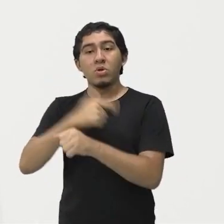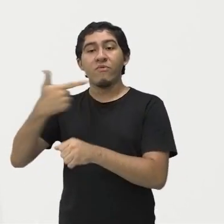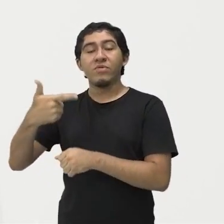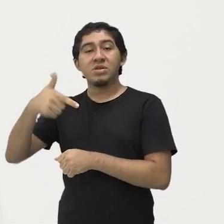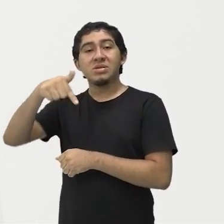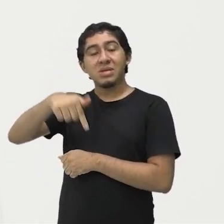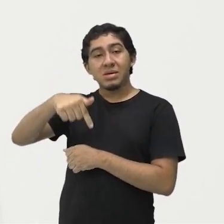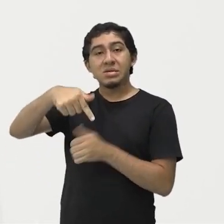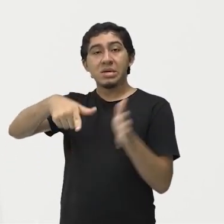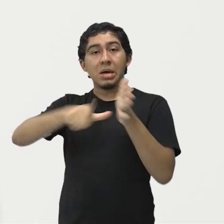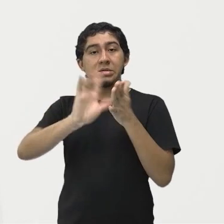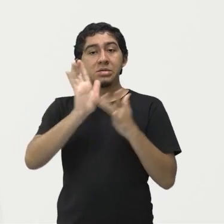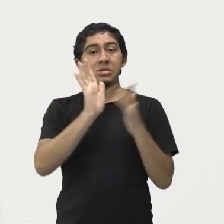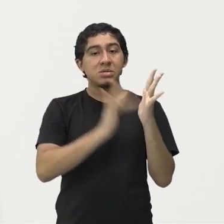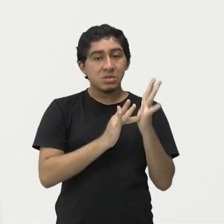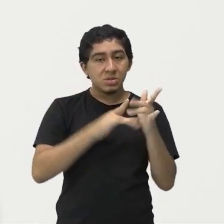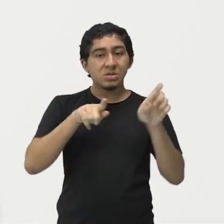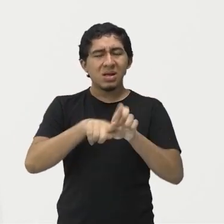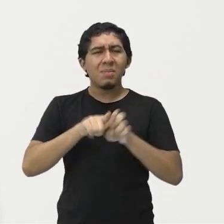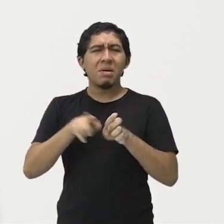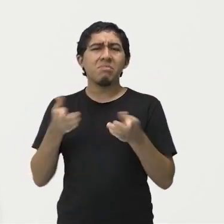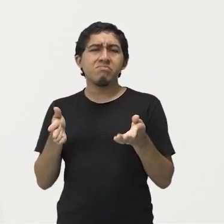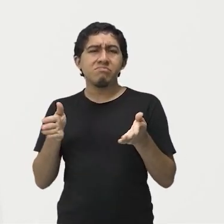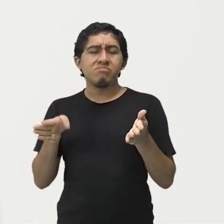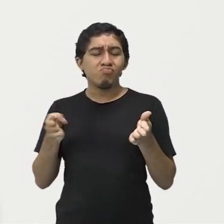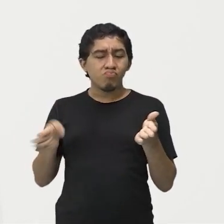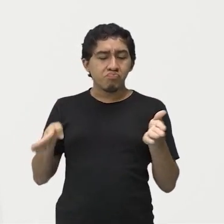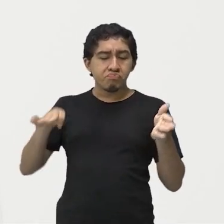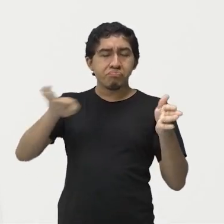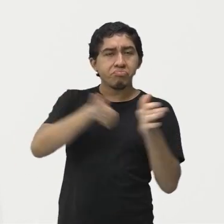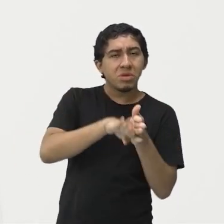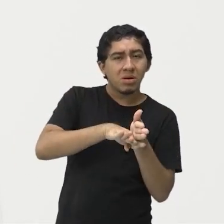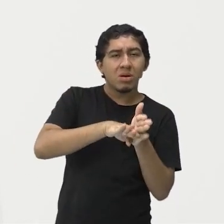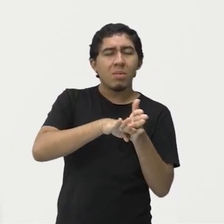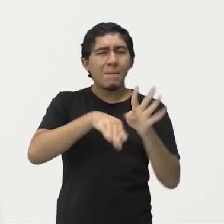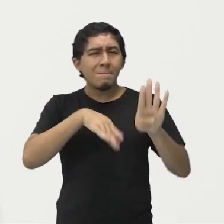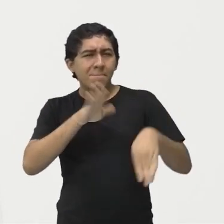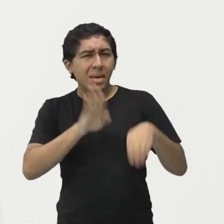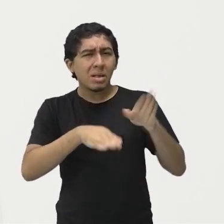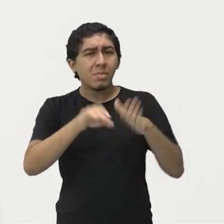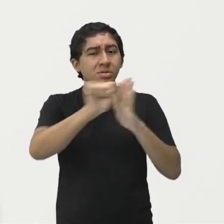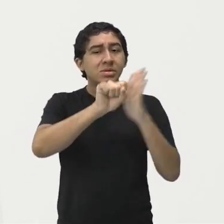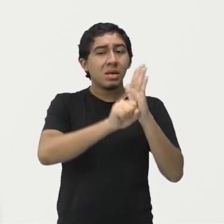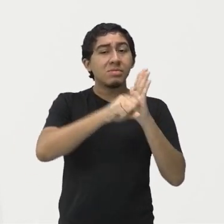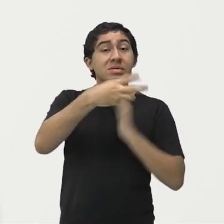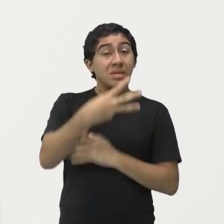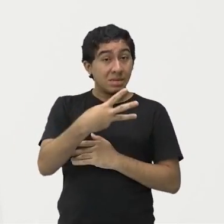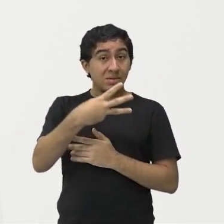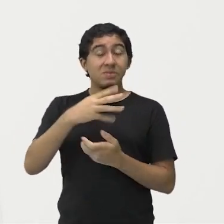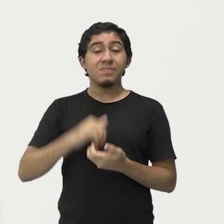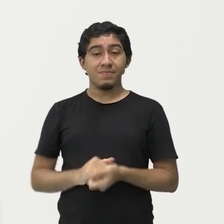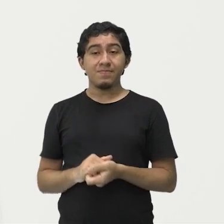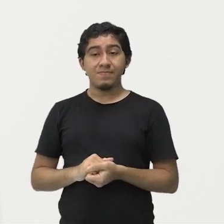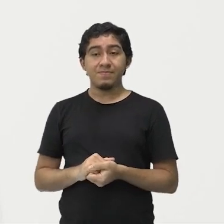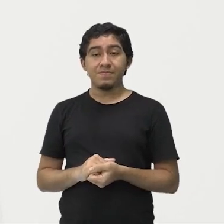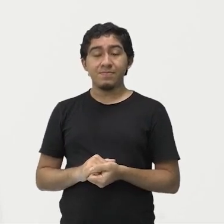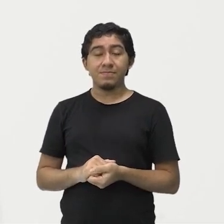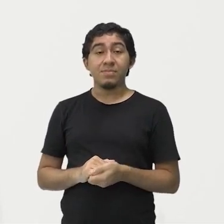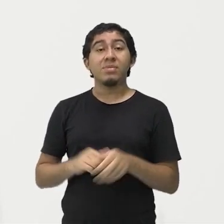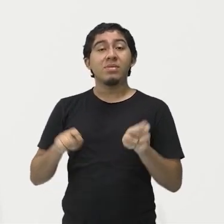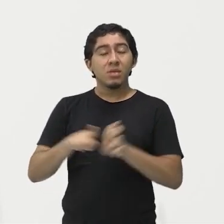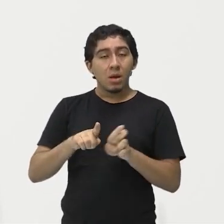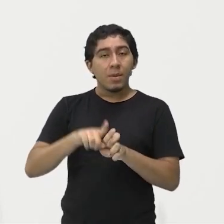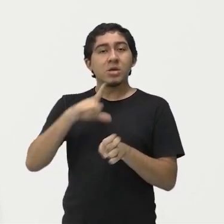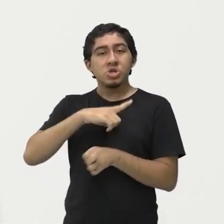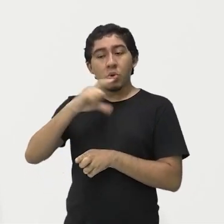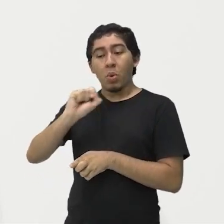volta do século III, aproximadamente. Nós vamos ver que imperadores tinham um poder quase